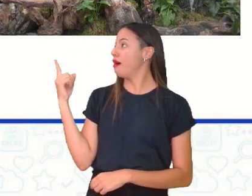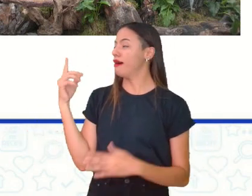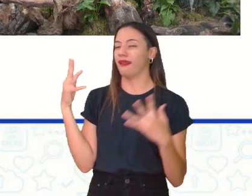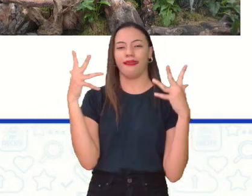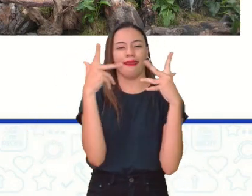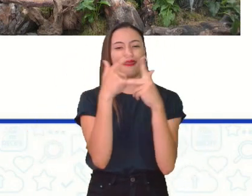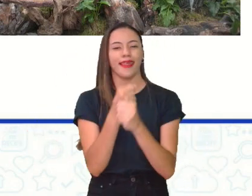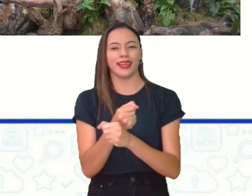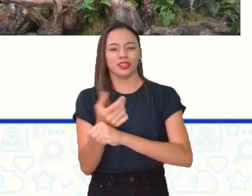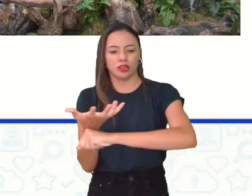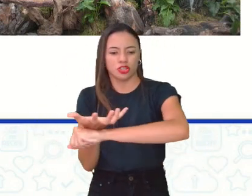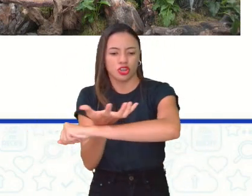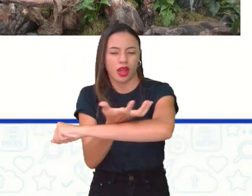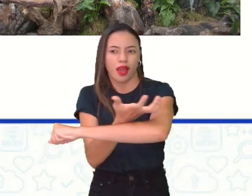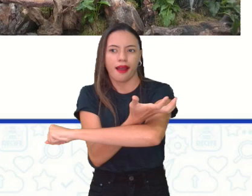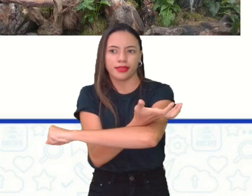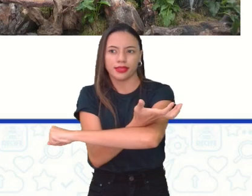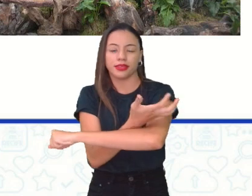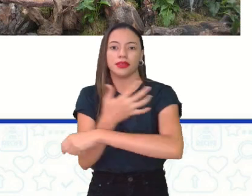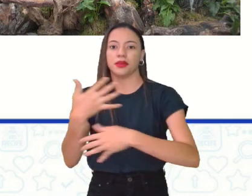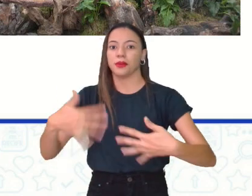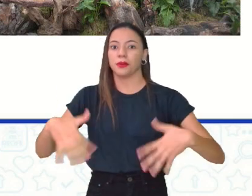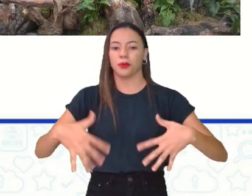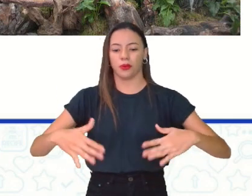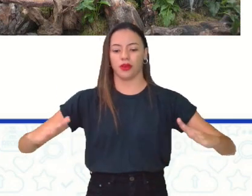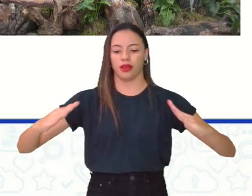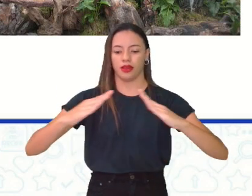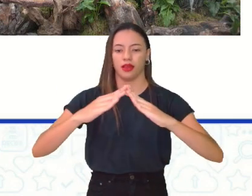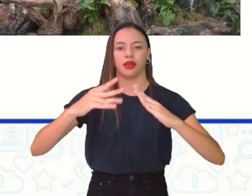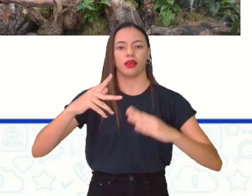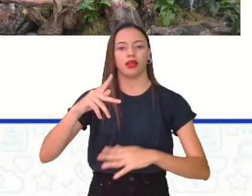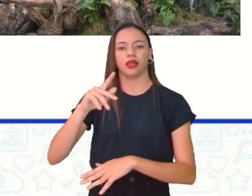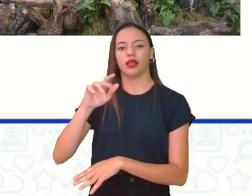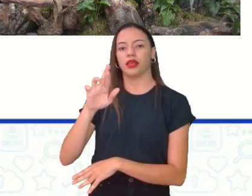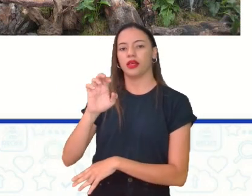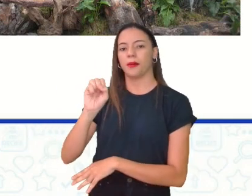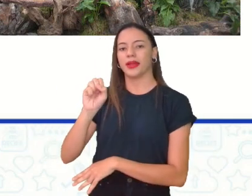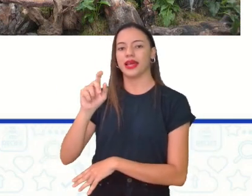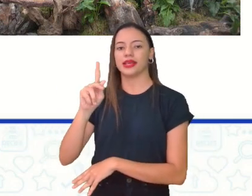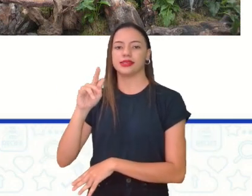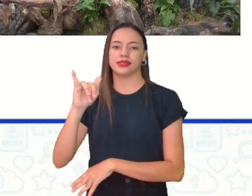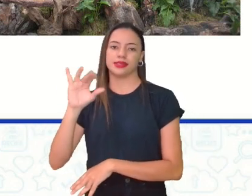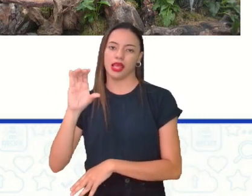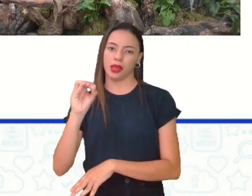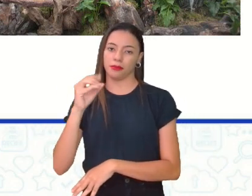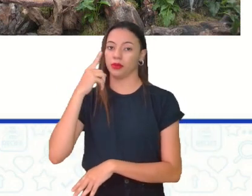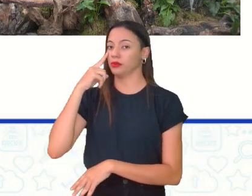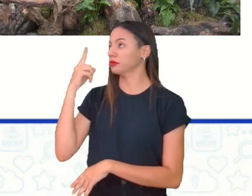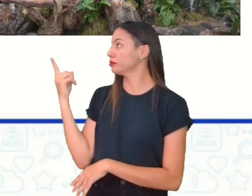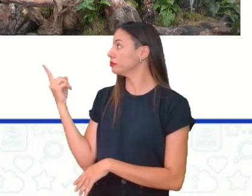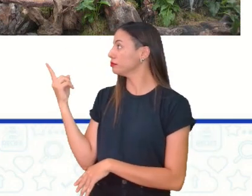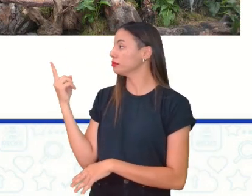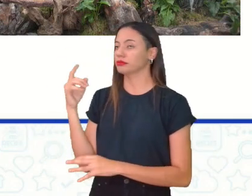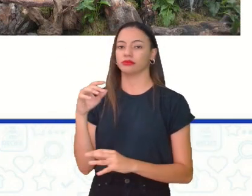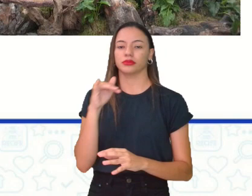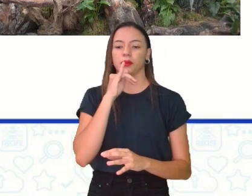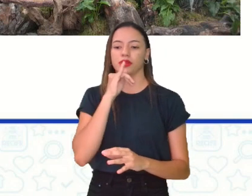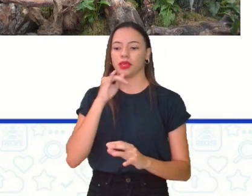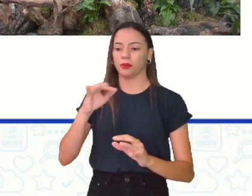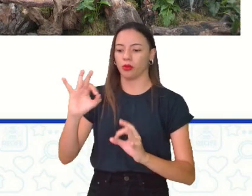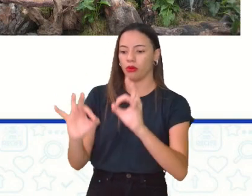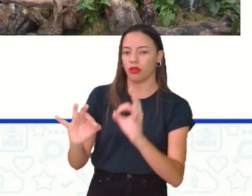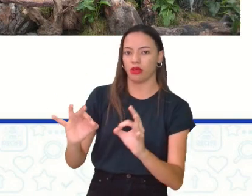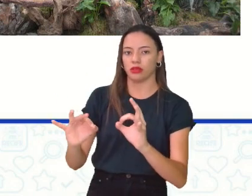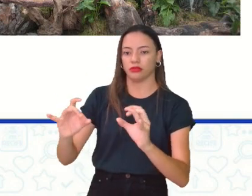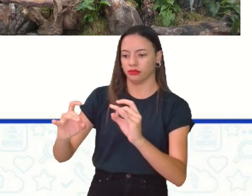jardim enorme que serve como abrigo para um presépio. Isso é a lapinha. Normalmente ele é desmontado no dia 6 de janeiro